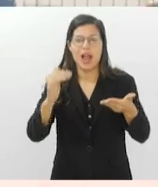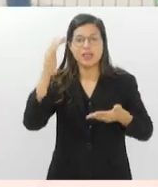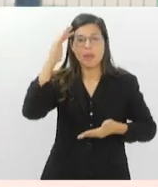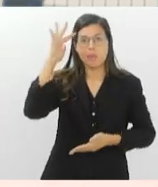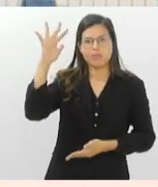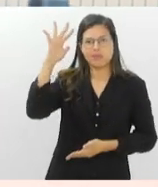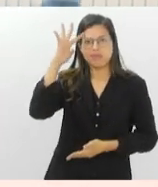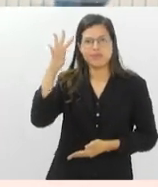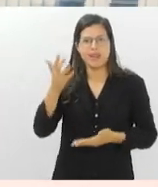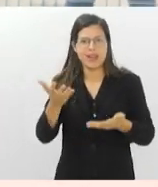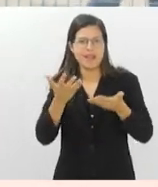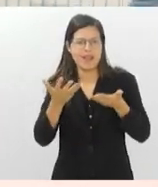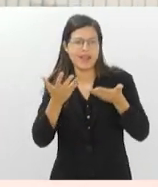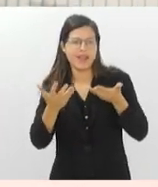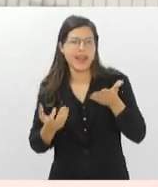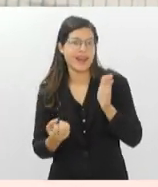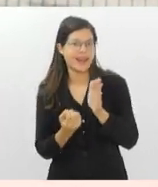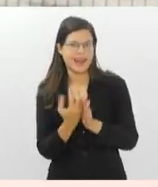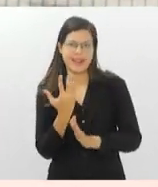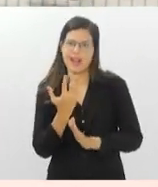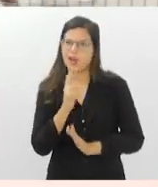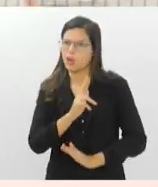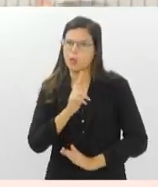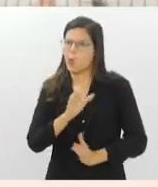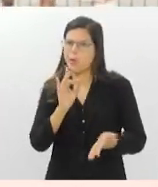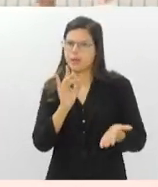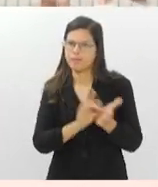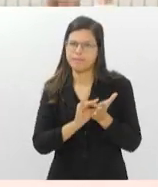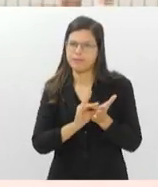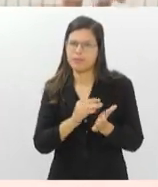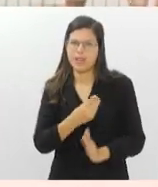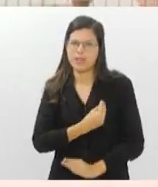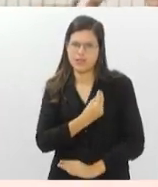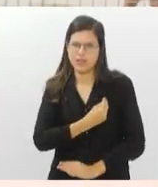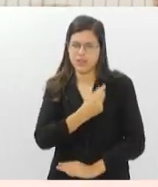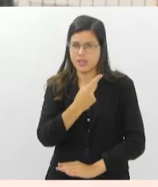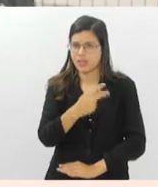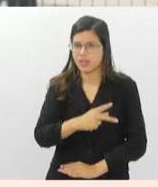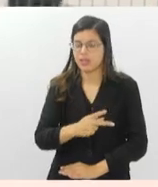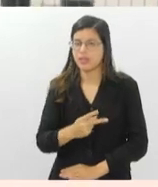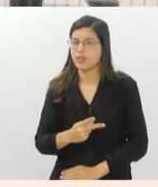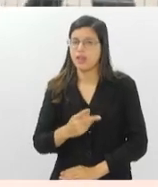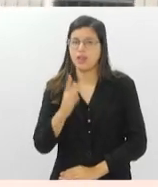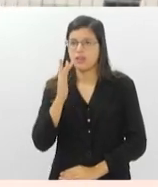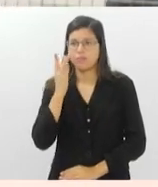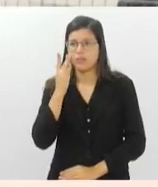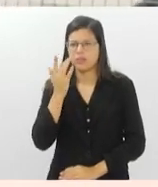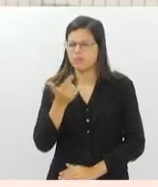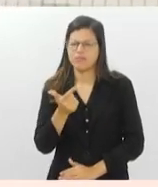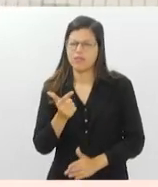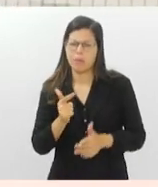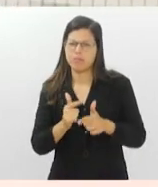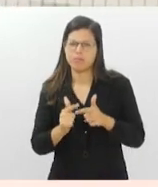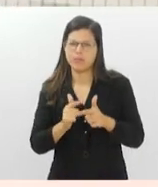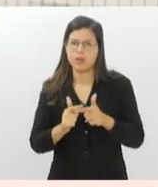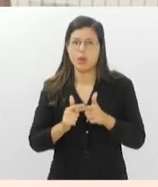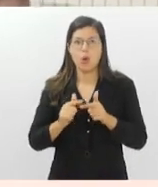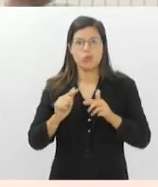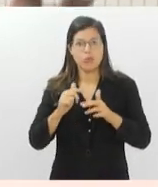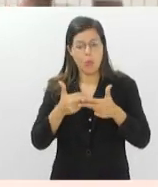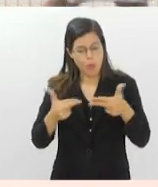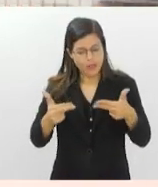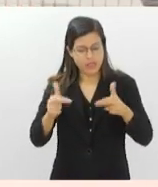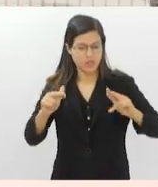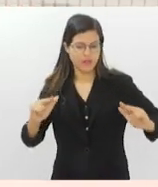querendo criar, né, que não é verdadeiramente a vida dela. Então, eu acho que não existe dilema, porque são coisas diferentes, no